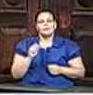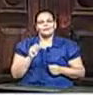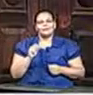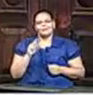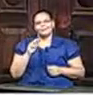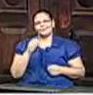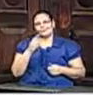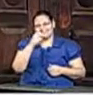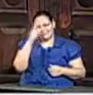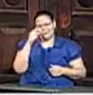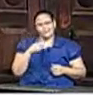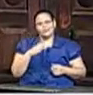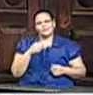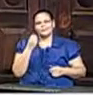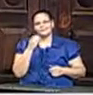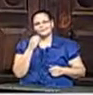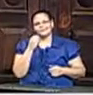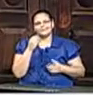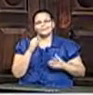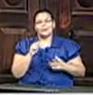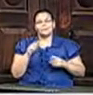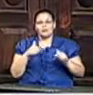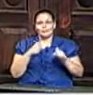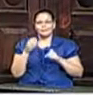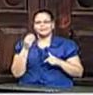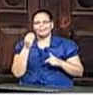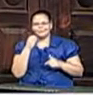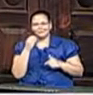fragilizar ainda mais a classe trabalhadora